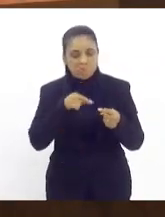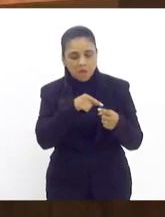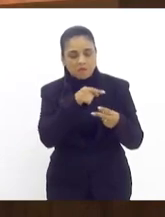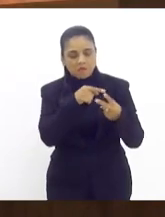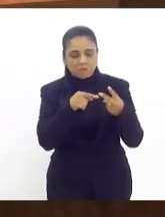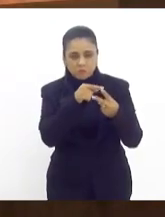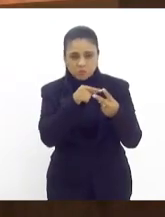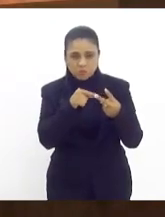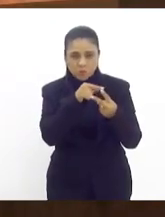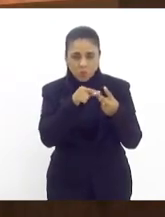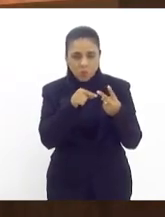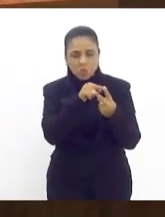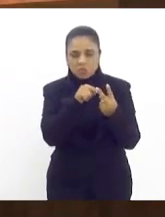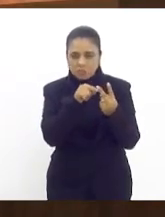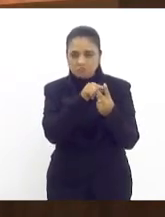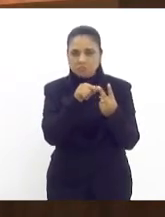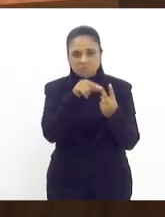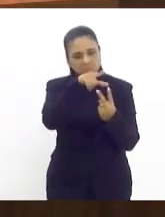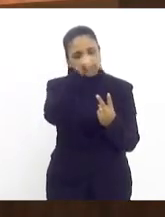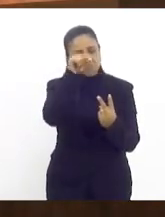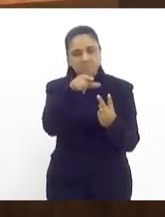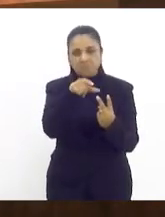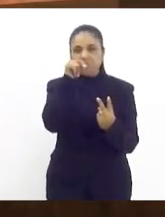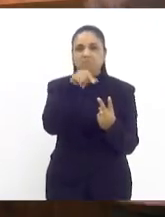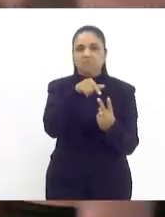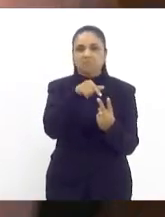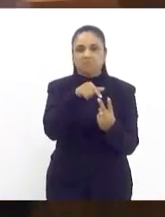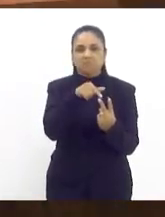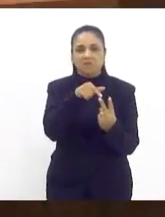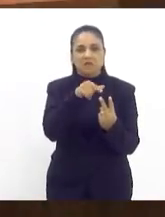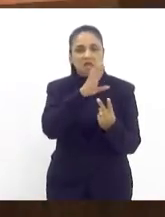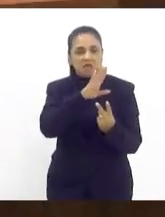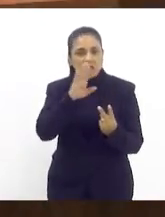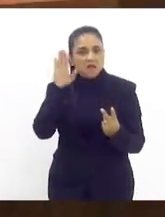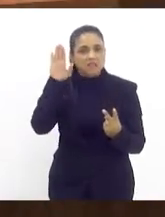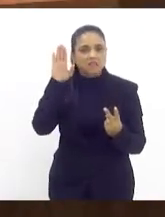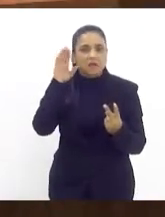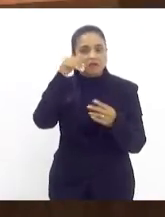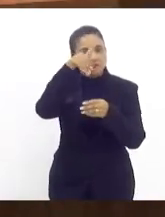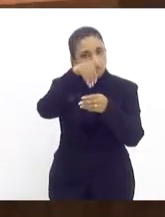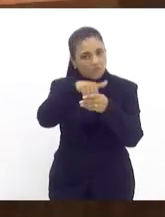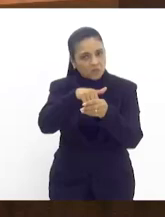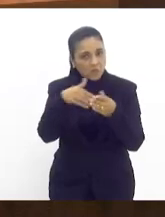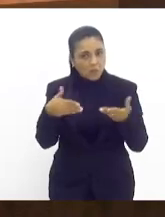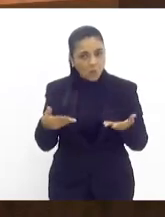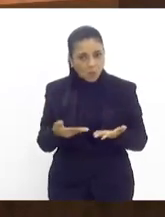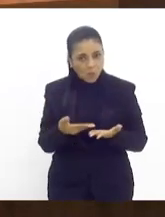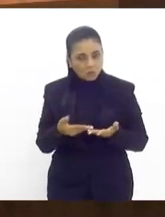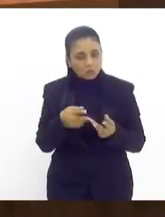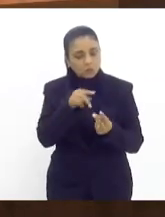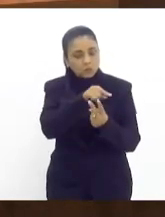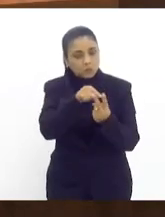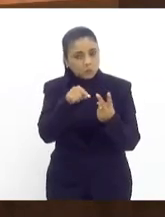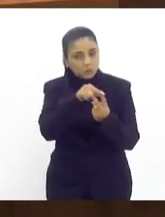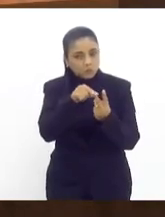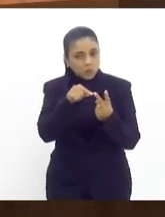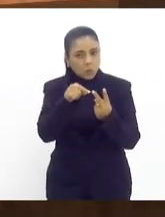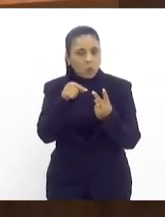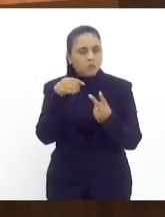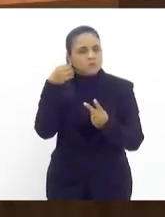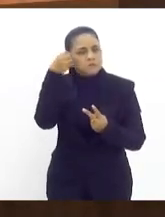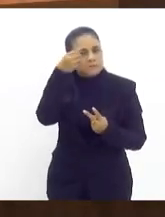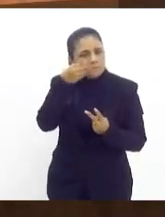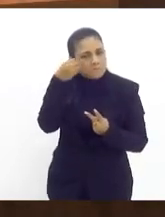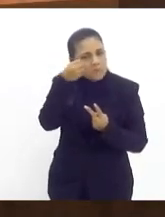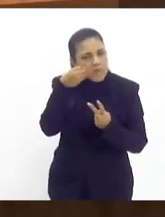com a matéria. Os dois, hoje, que estão sendo candidatos, que estão sendo votados aqui, ambos têm uma trajetória de